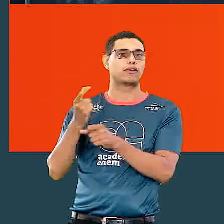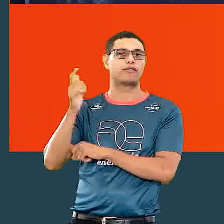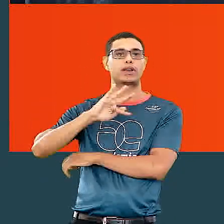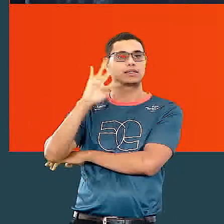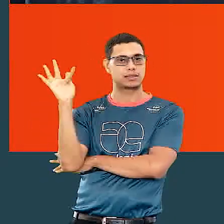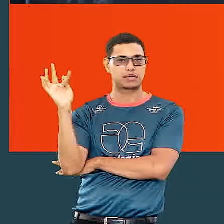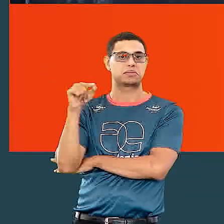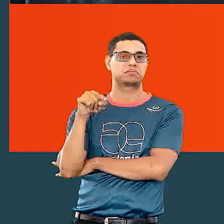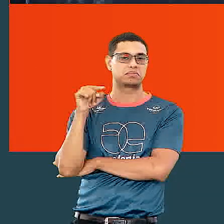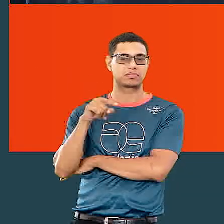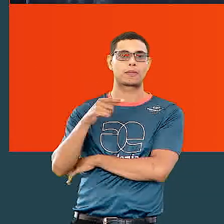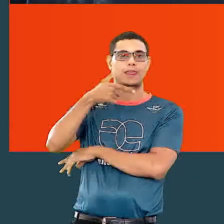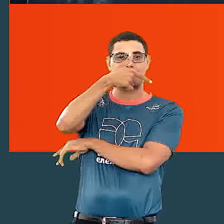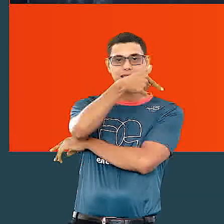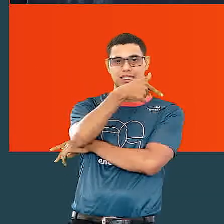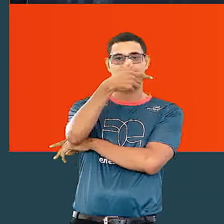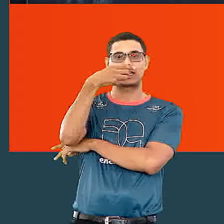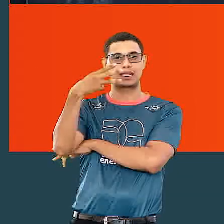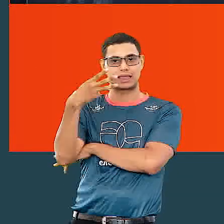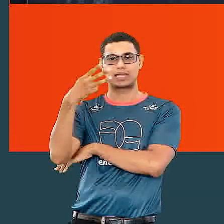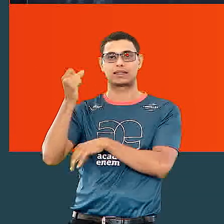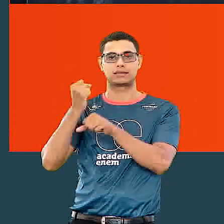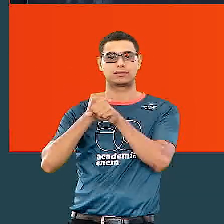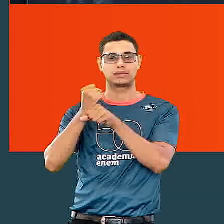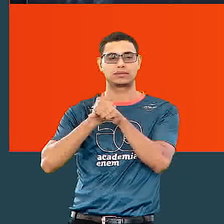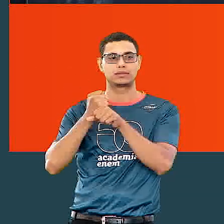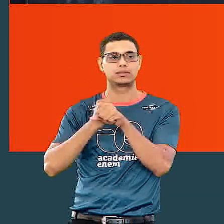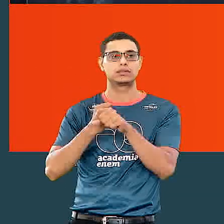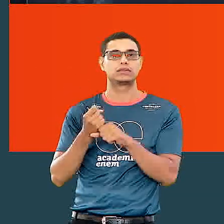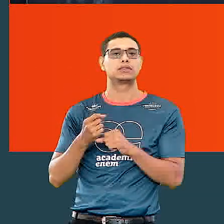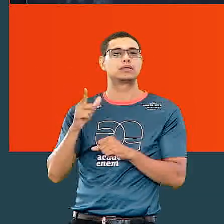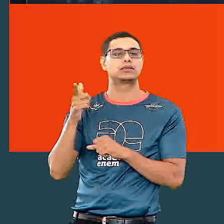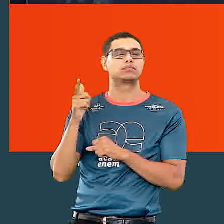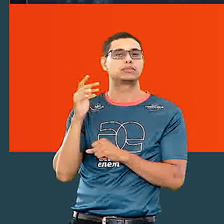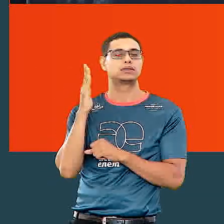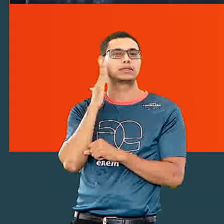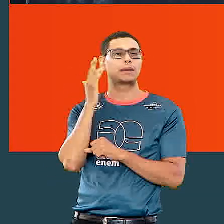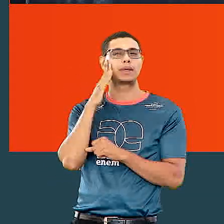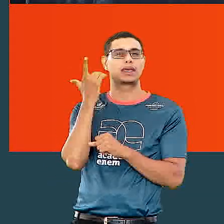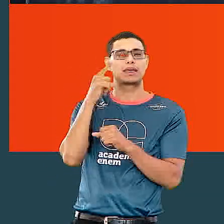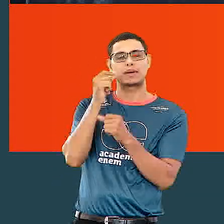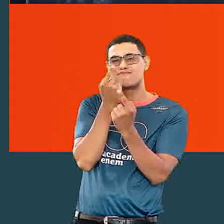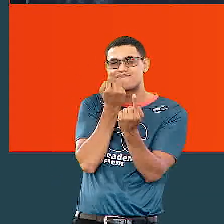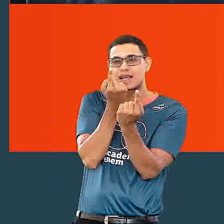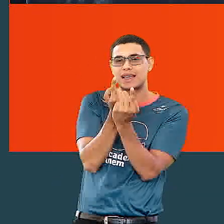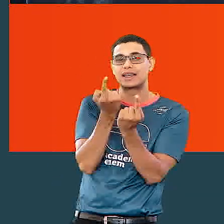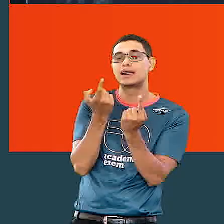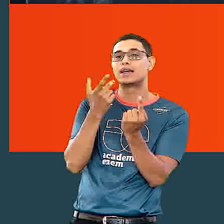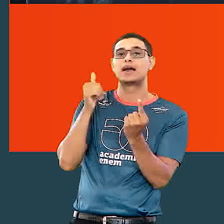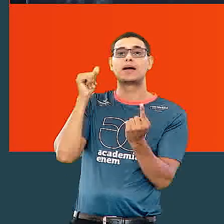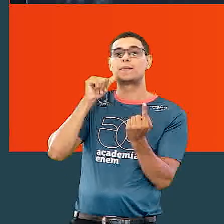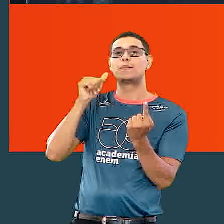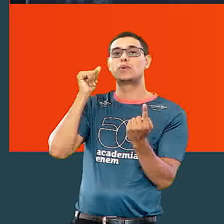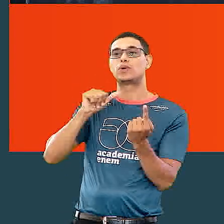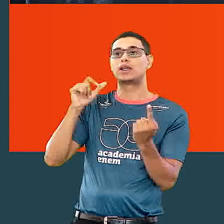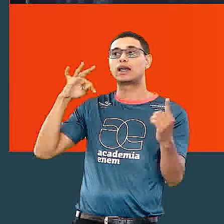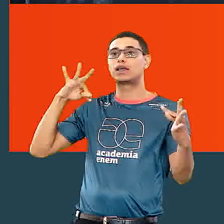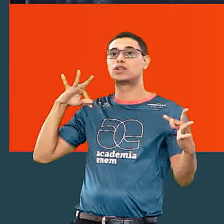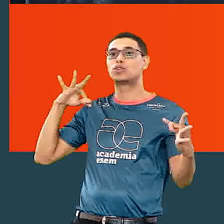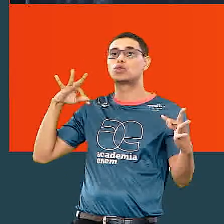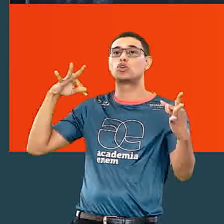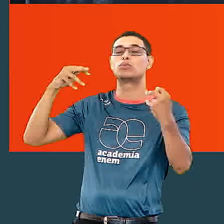França. Negada, 73 anos. Sabe quem foi que chegou perto dele? Aquela mulher que todo mundo dizia que nunca